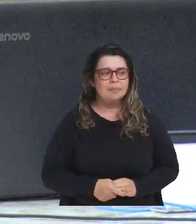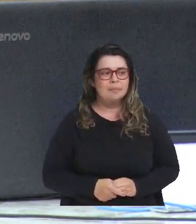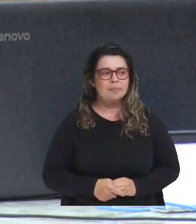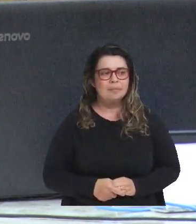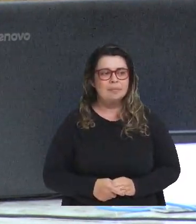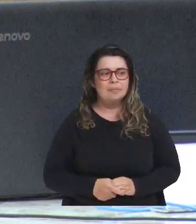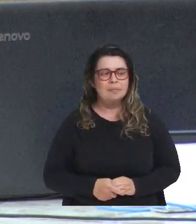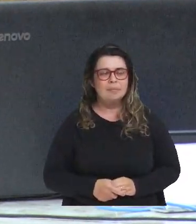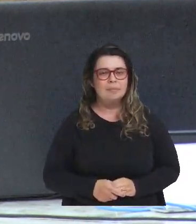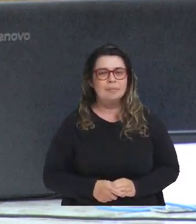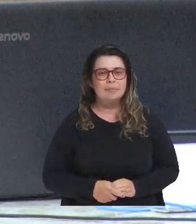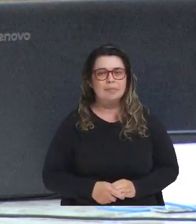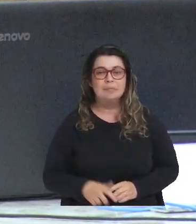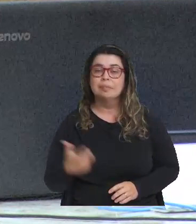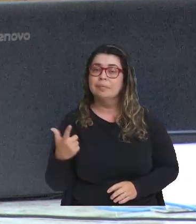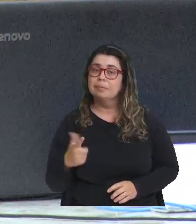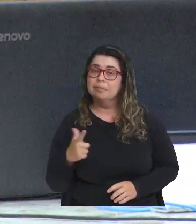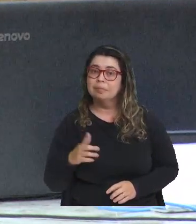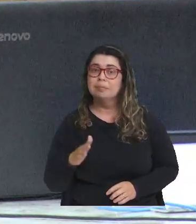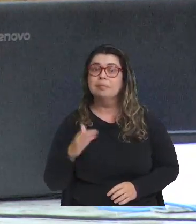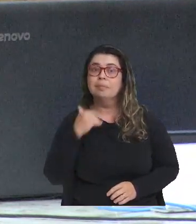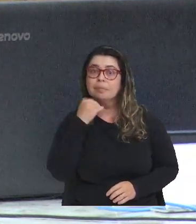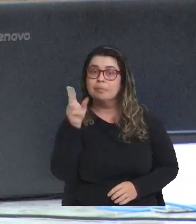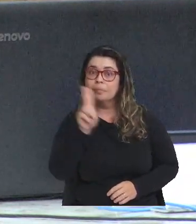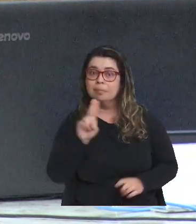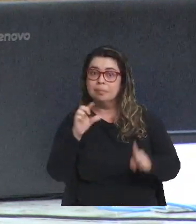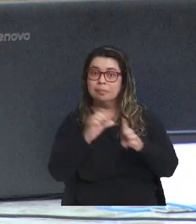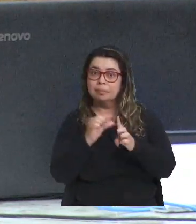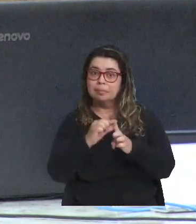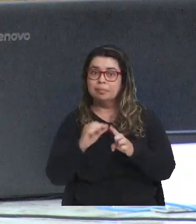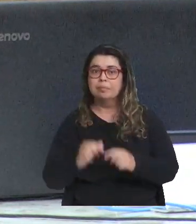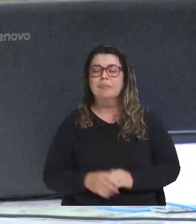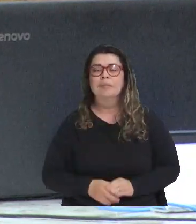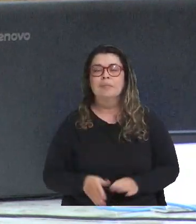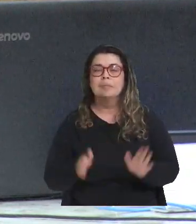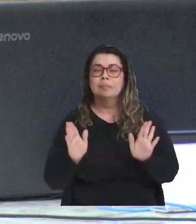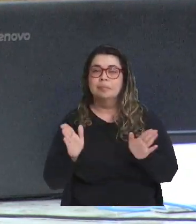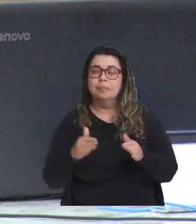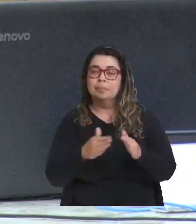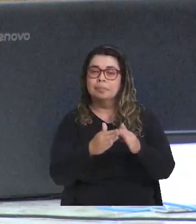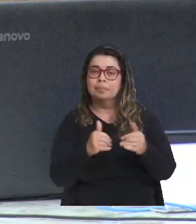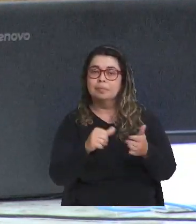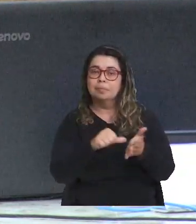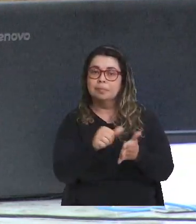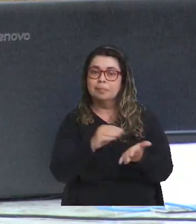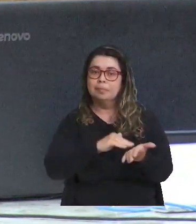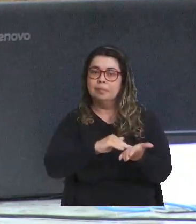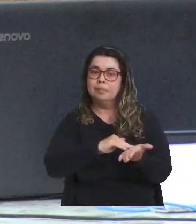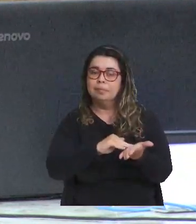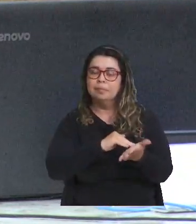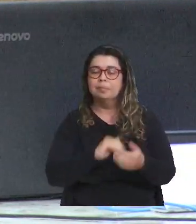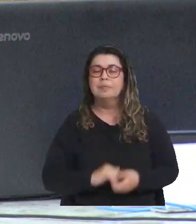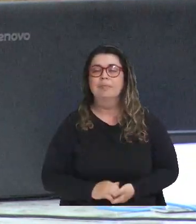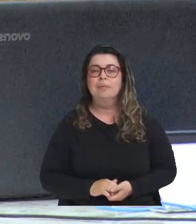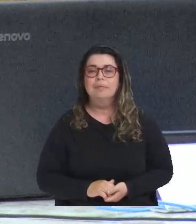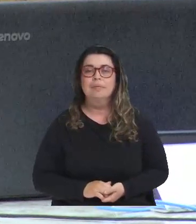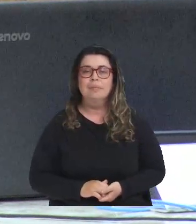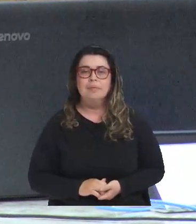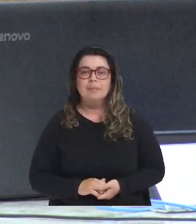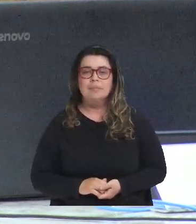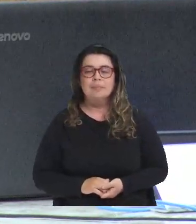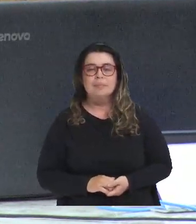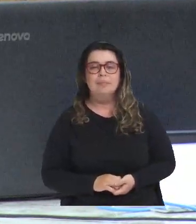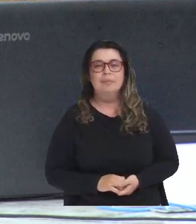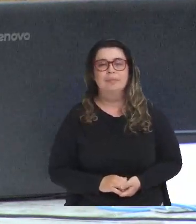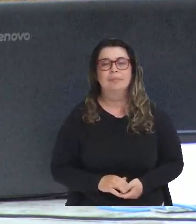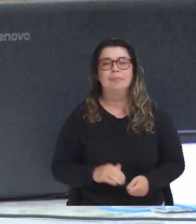Bem, não havendo mais quem queira fazer uso, com o fim do expediente, eu determino ao primeiro secretário, vereador Gerson Alves, que